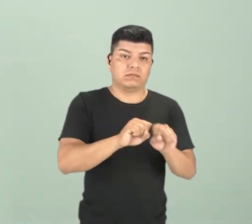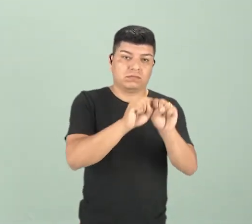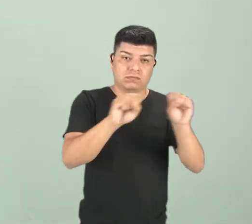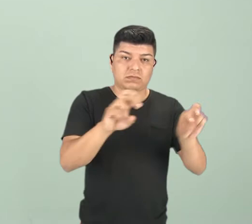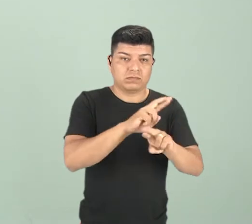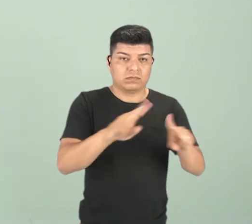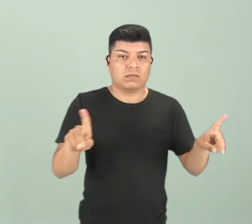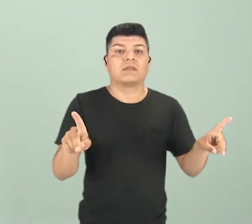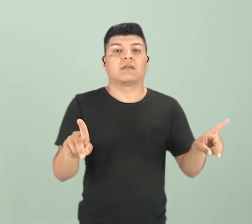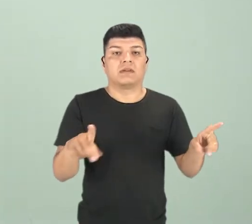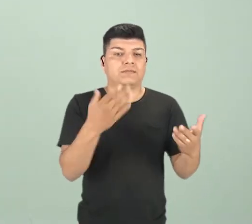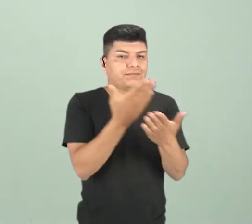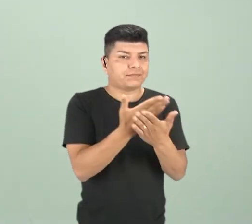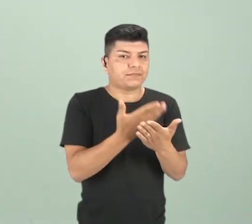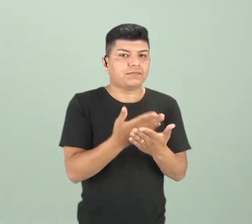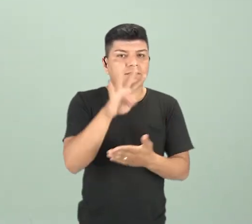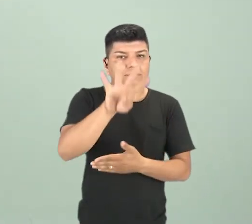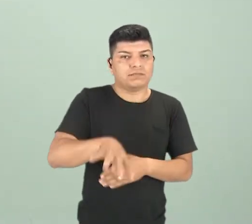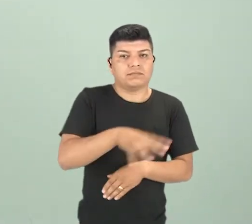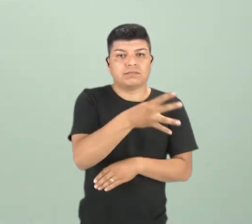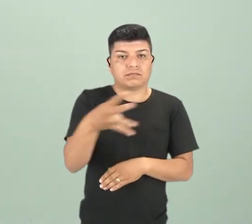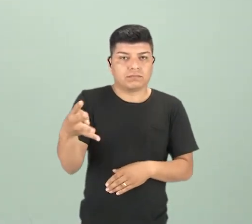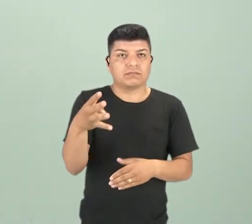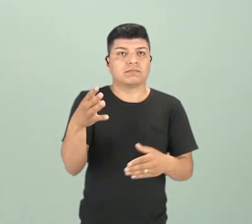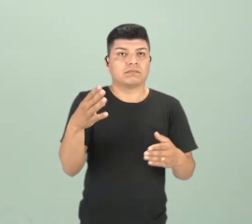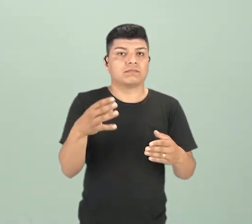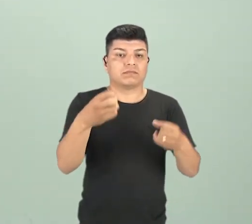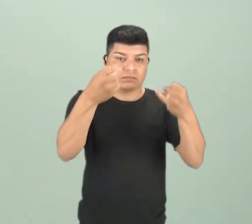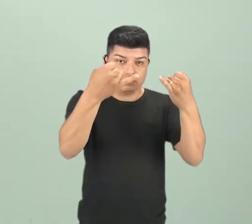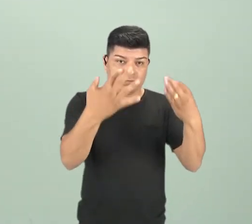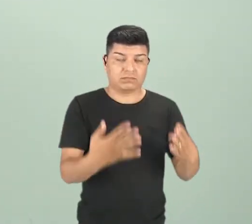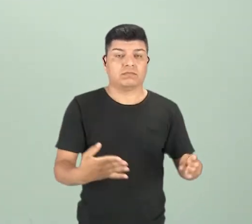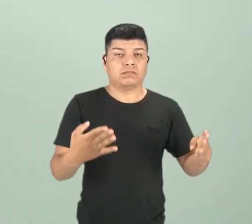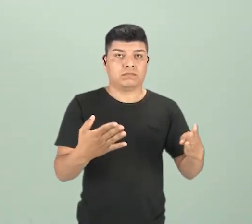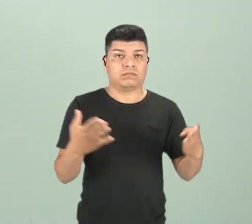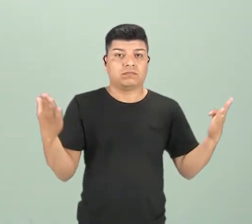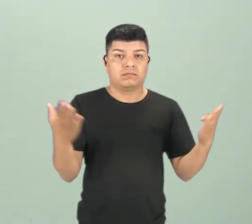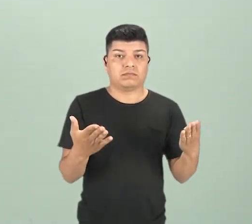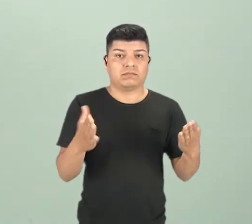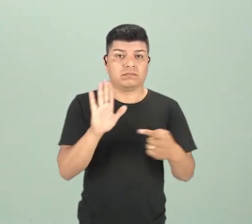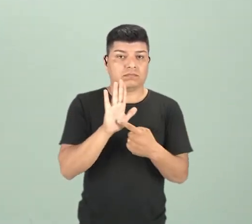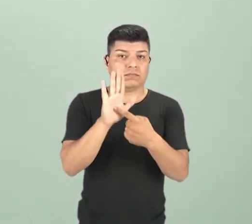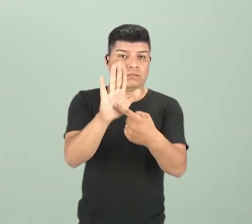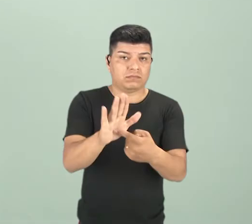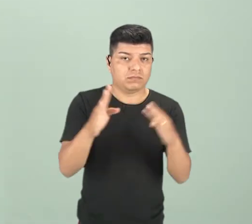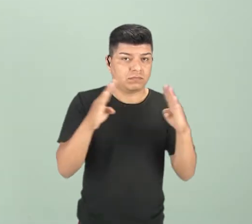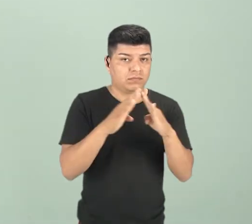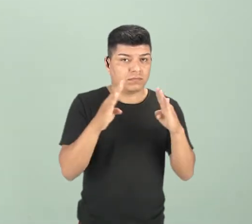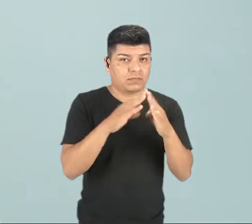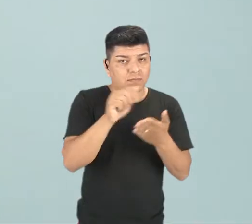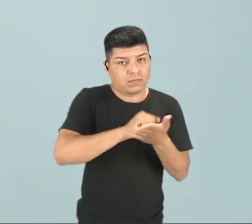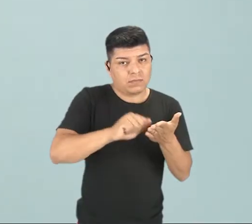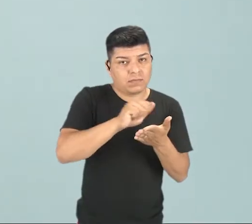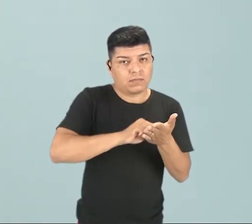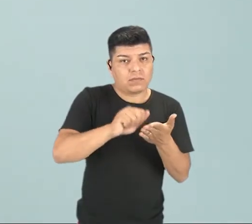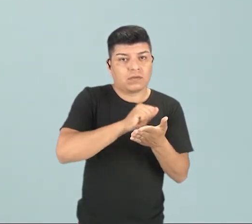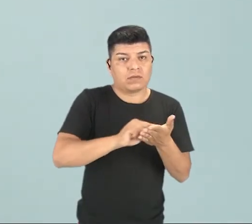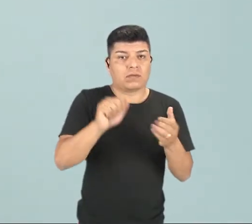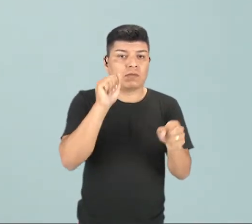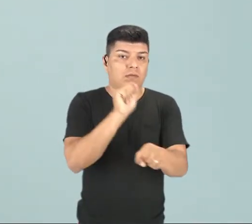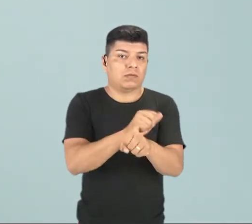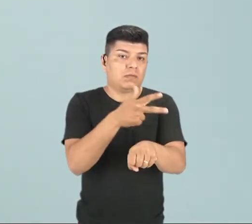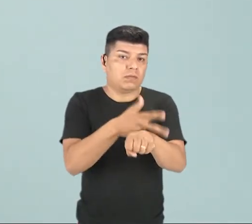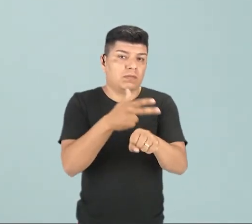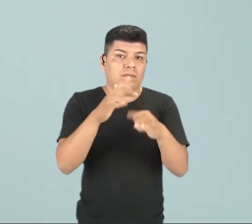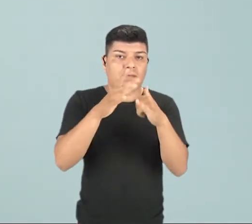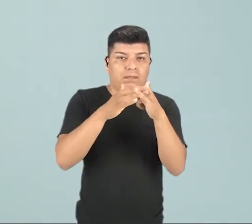vocês estudem essa tabela, tá vendo que eu estou falando aqui, estou deixando ela para vocês anotarem em casa ou pararem no vídeo no